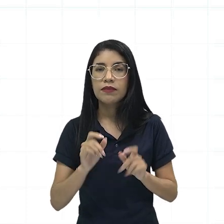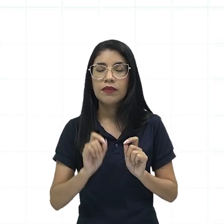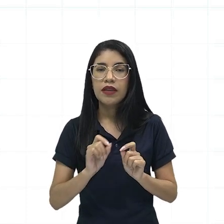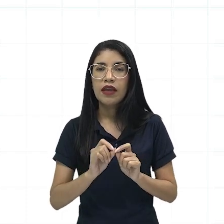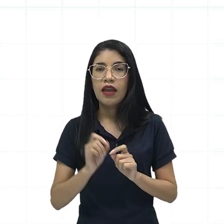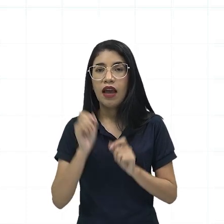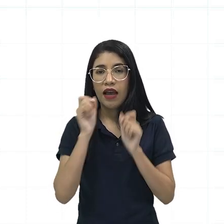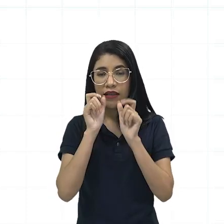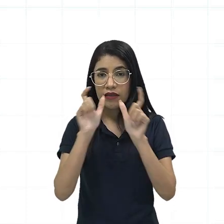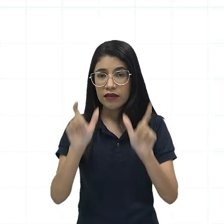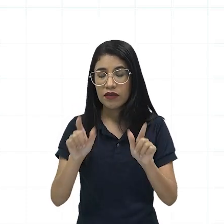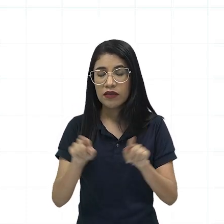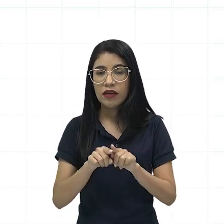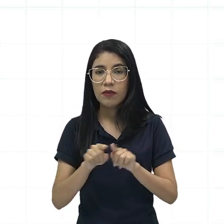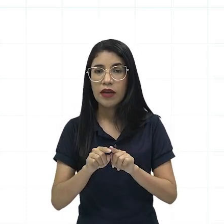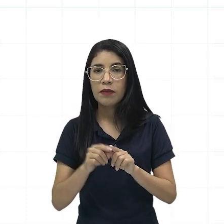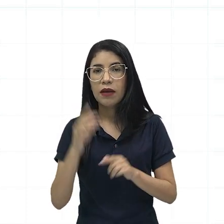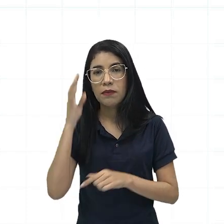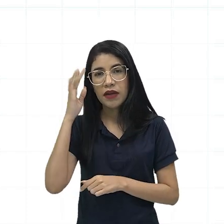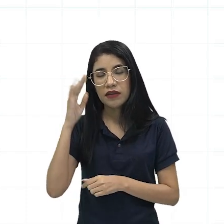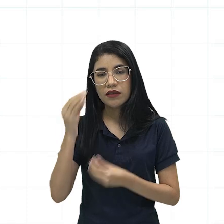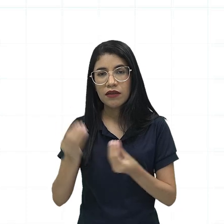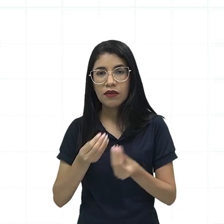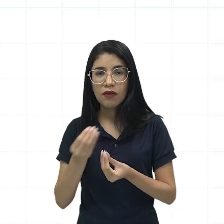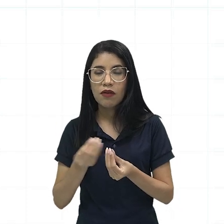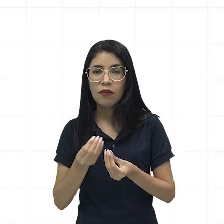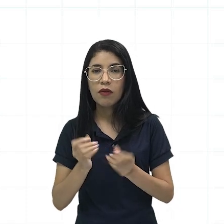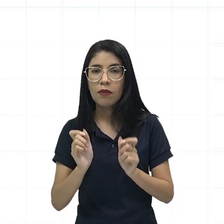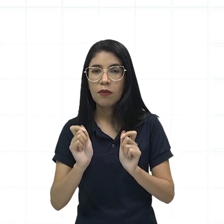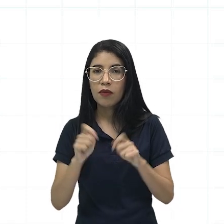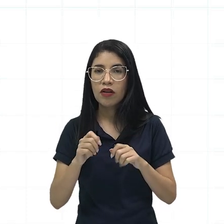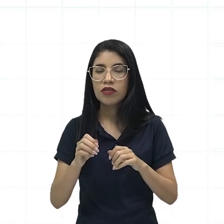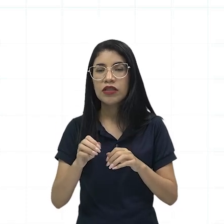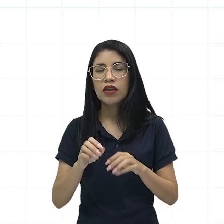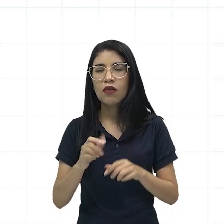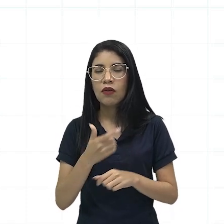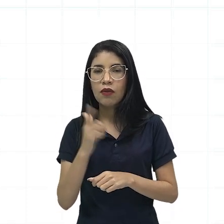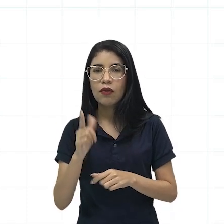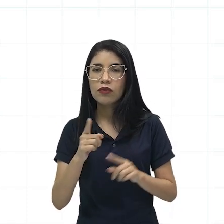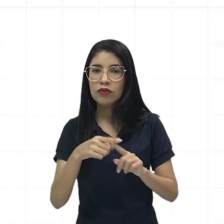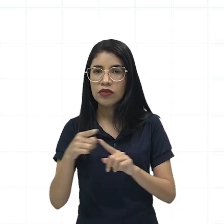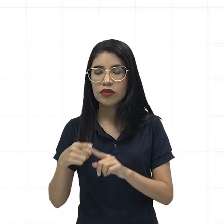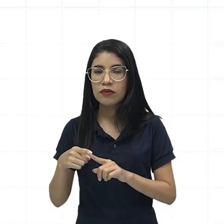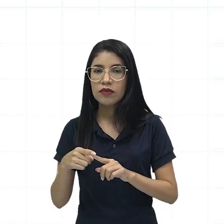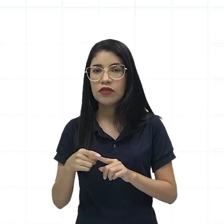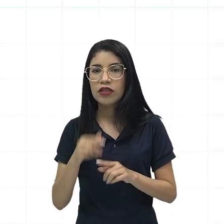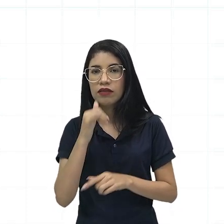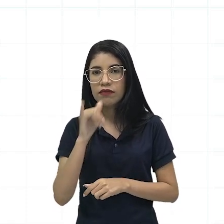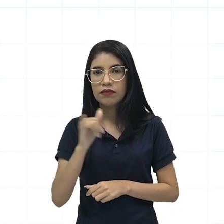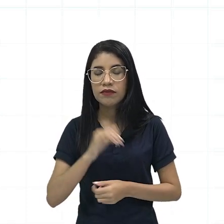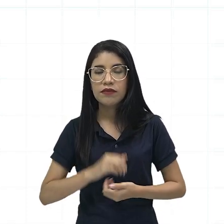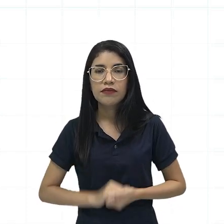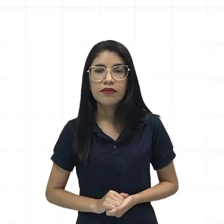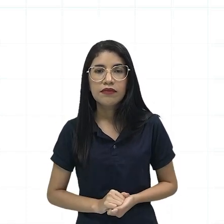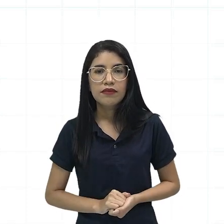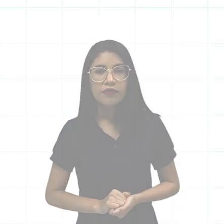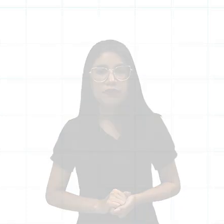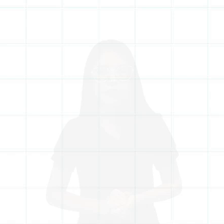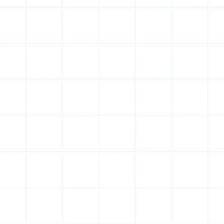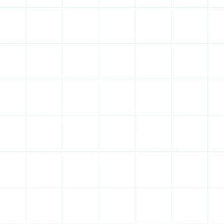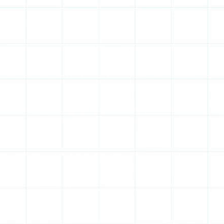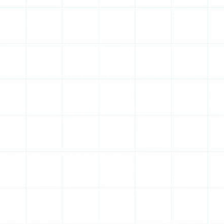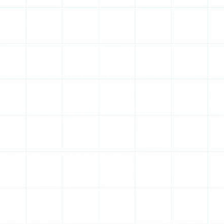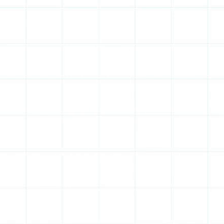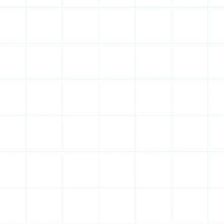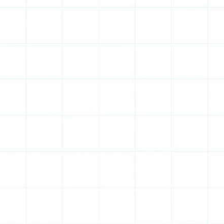mais espertas, né, para pensar em um plano B, que elas perceberam que elas não poderiam